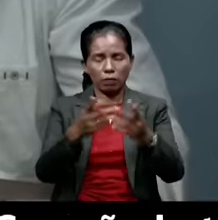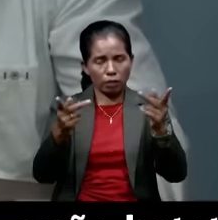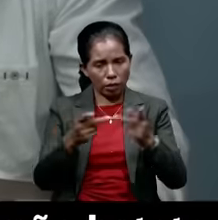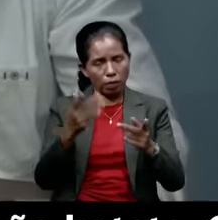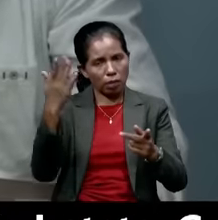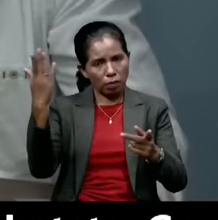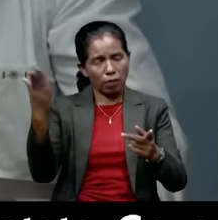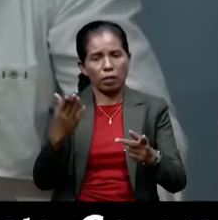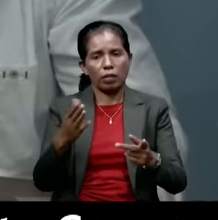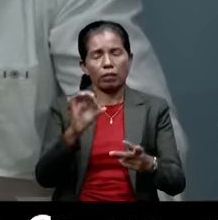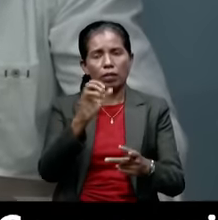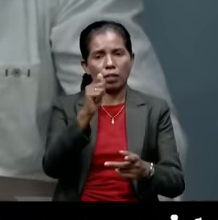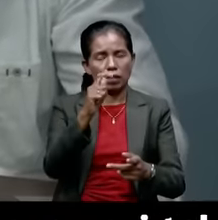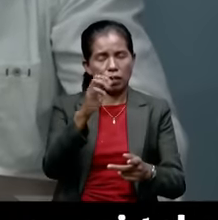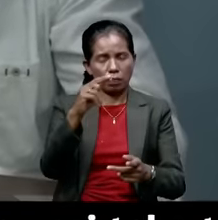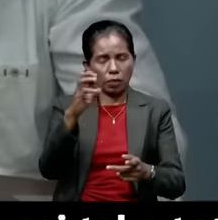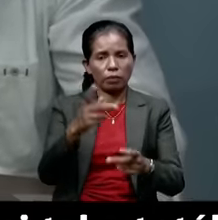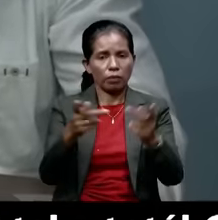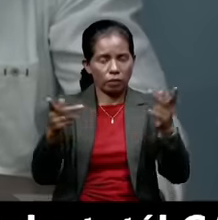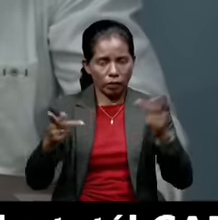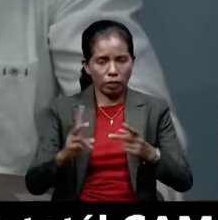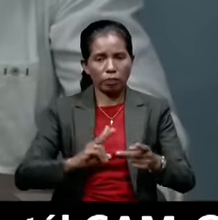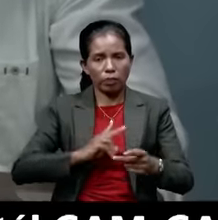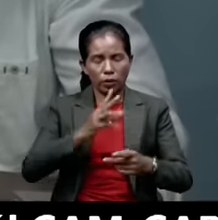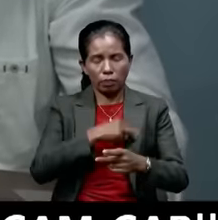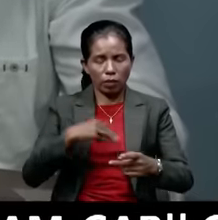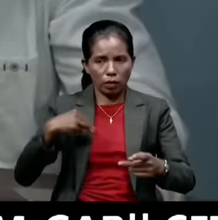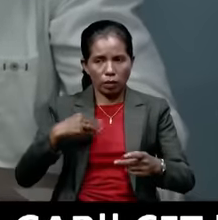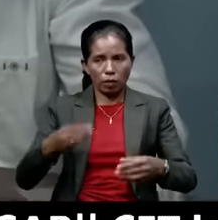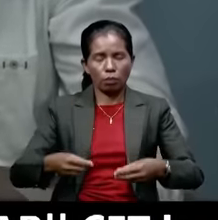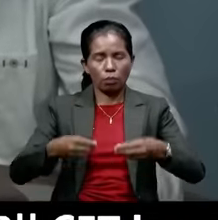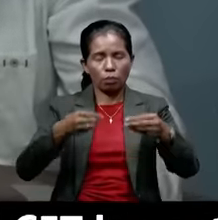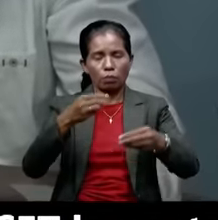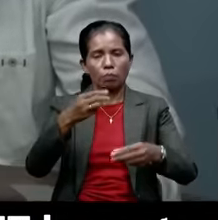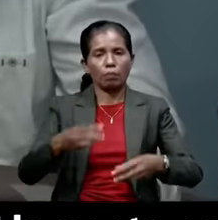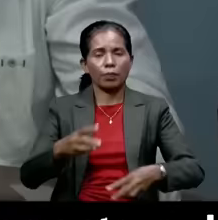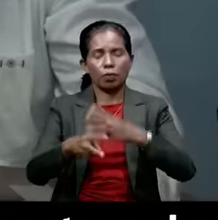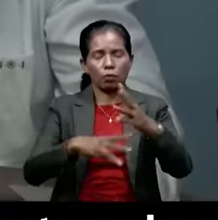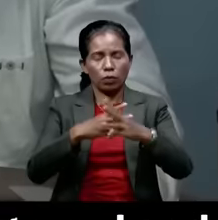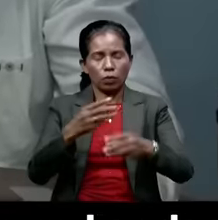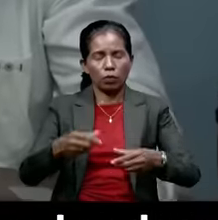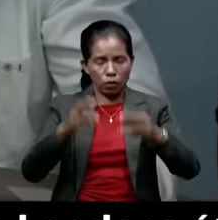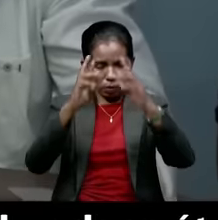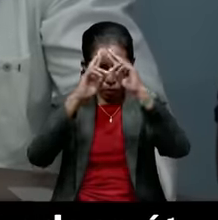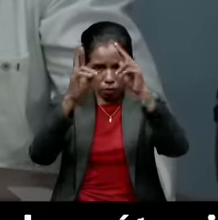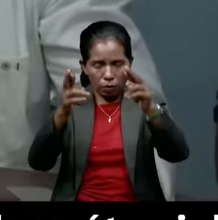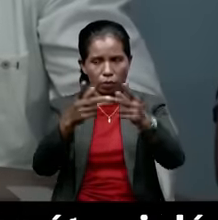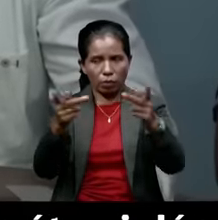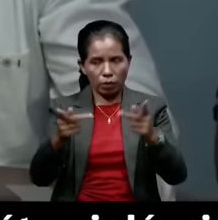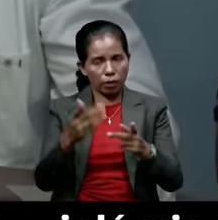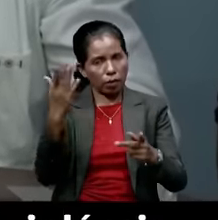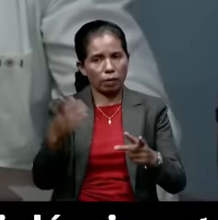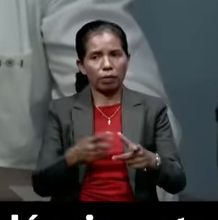né? Fátima sagrada. O mundo toma a força em consideração, no respeito toma com a Fátima, né? Me